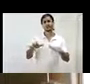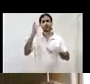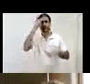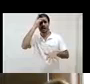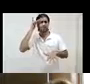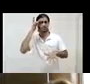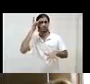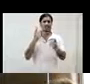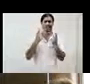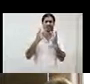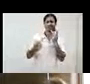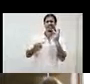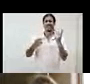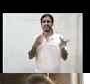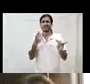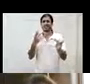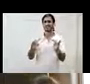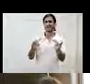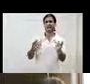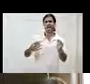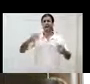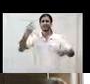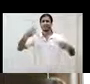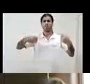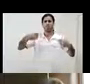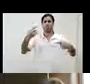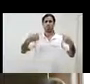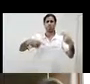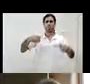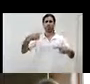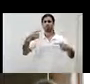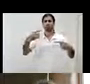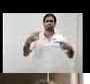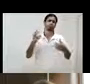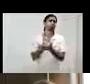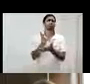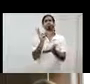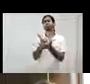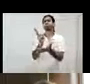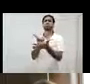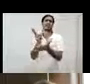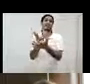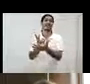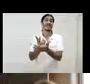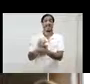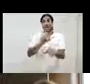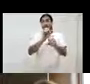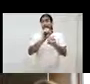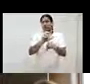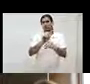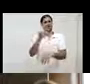esse debate ainda não está acabado, vão falar que a educação não é uma ciência, uma práctica social.